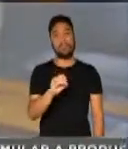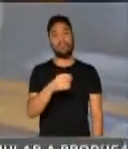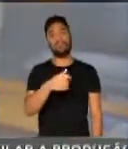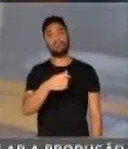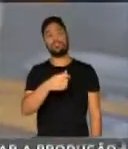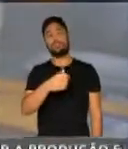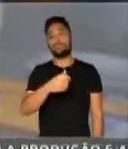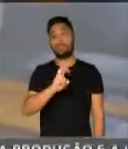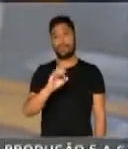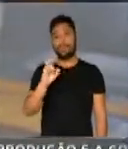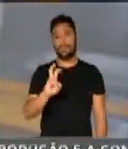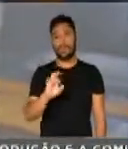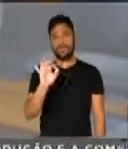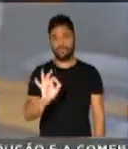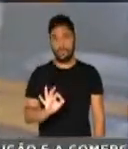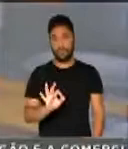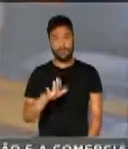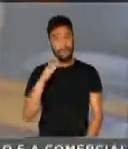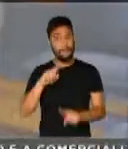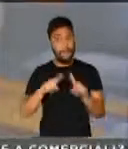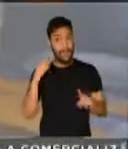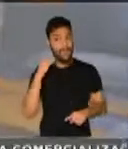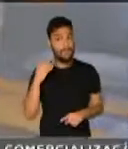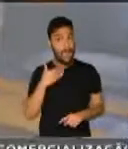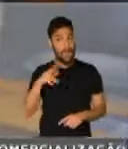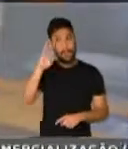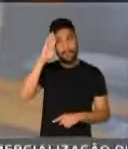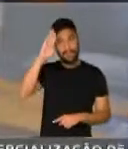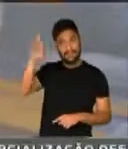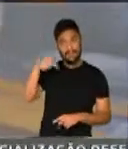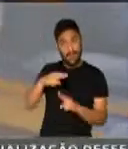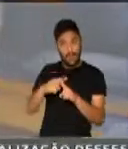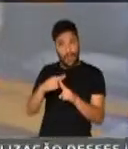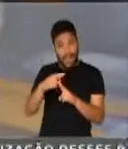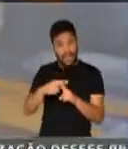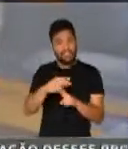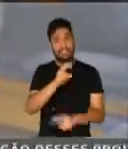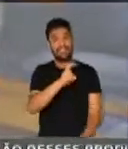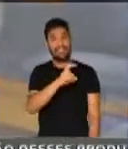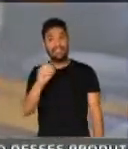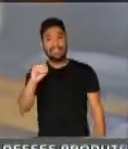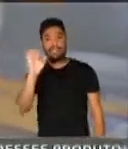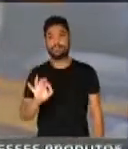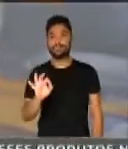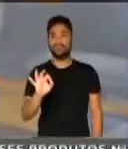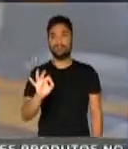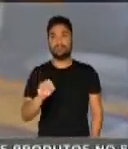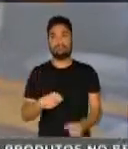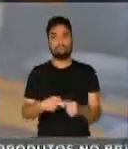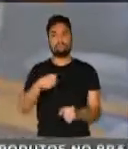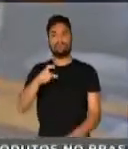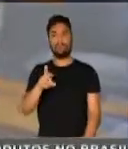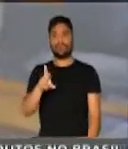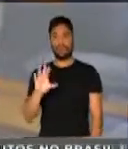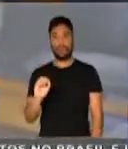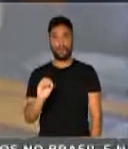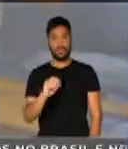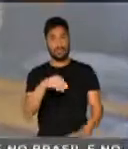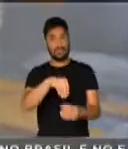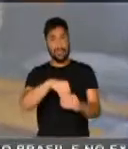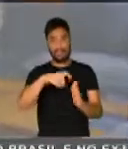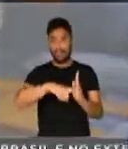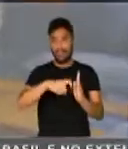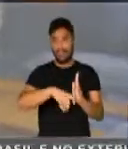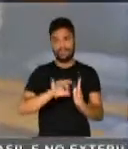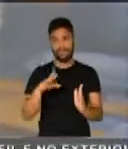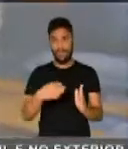período, eles lucraram, principalmente a Caixa Econômica Federal, 500% somente em tarifas bancárias. E o Banco do